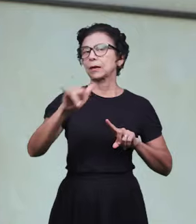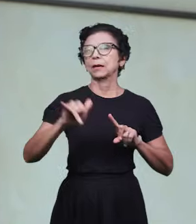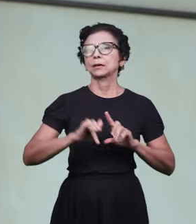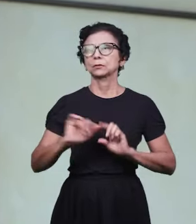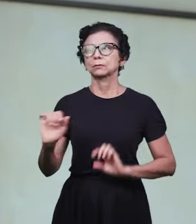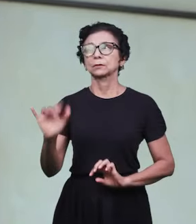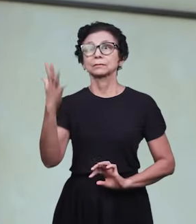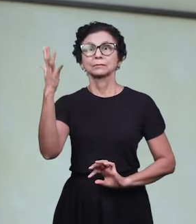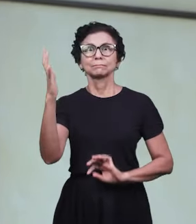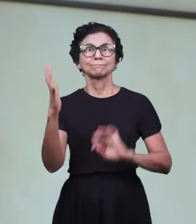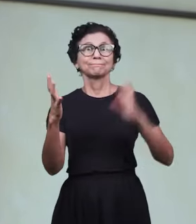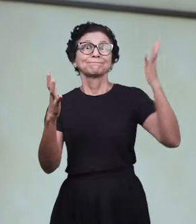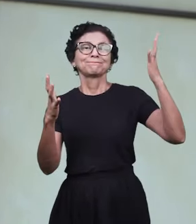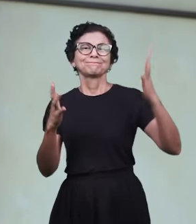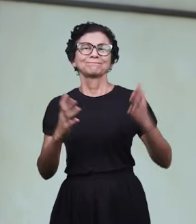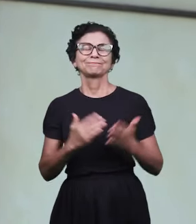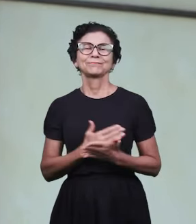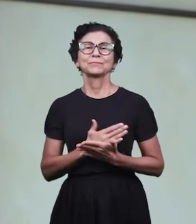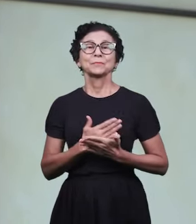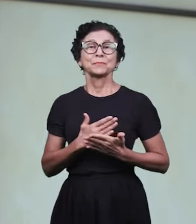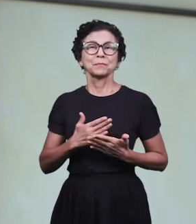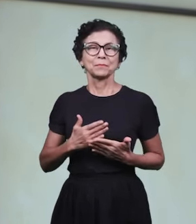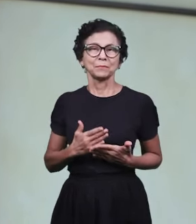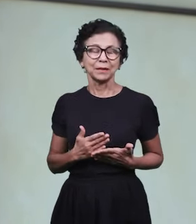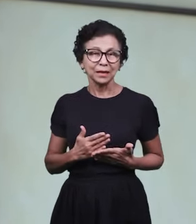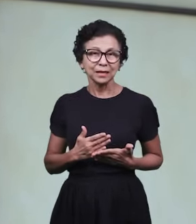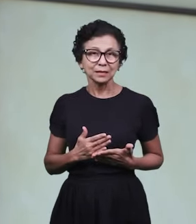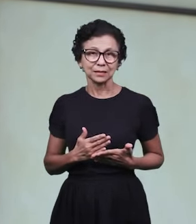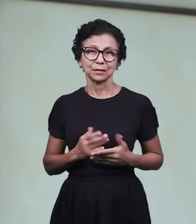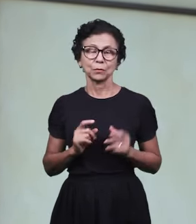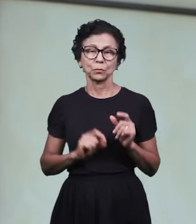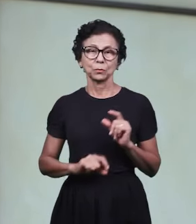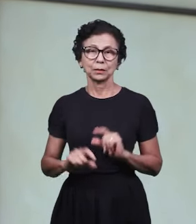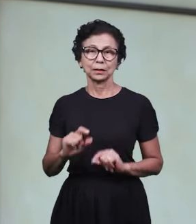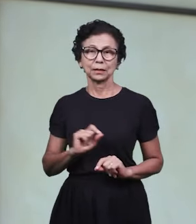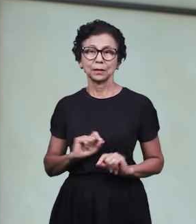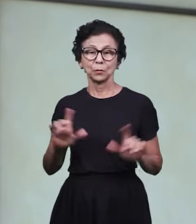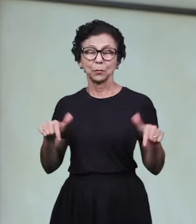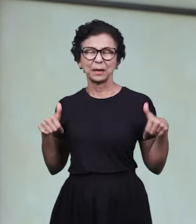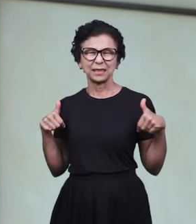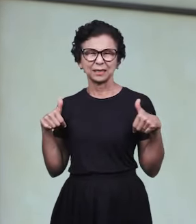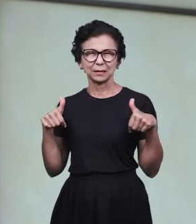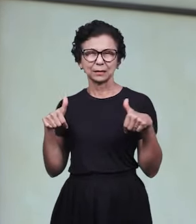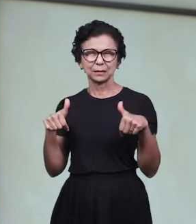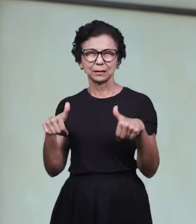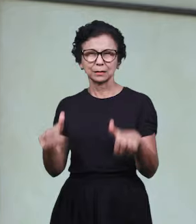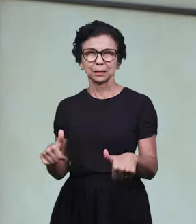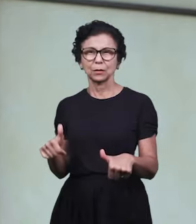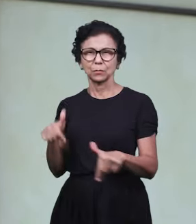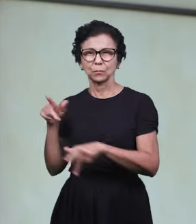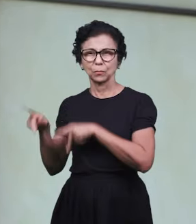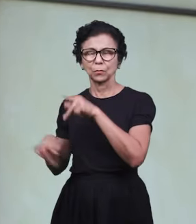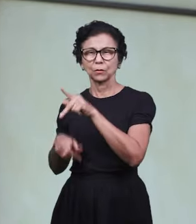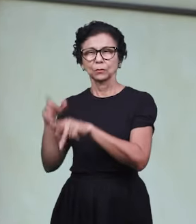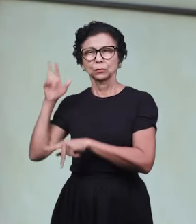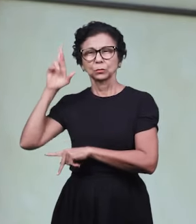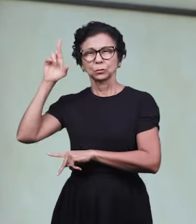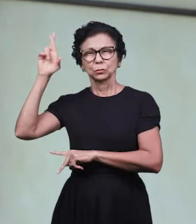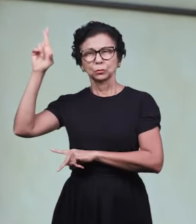grandes acontecimentos, começa a ver na vida do povo do Senhor uma grande aparição de anjos, ou seja, uma